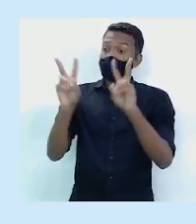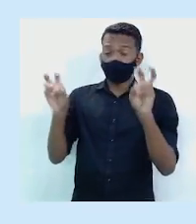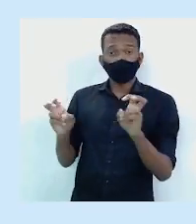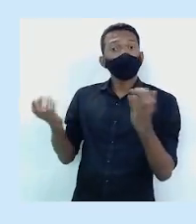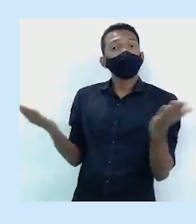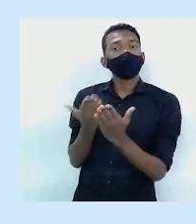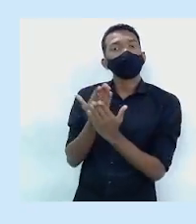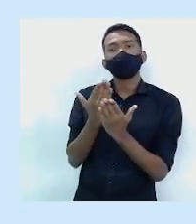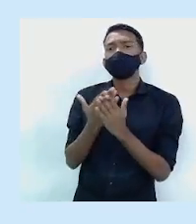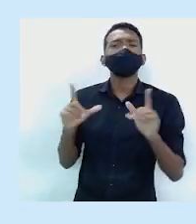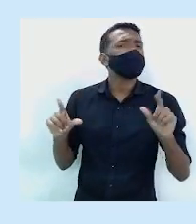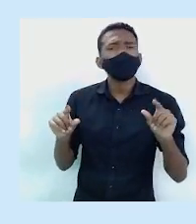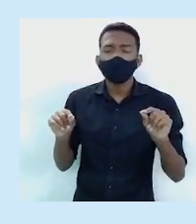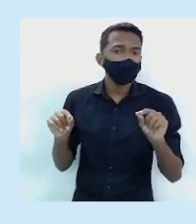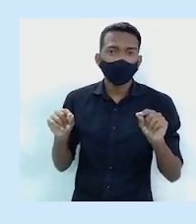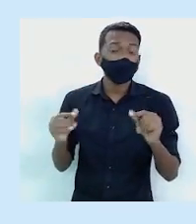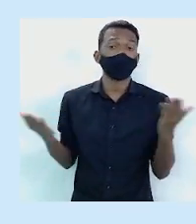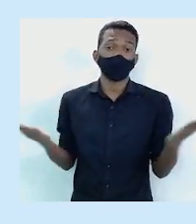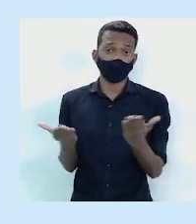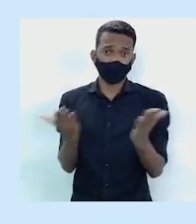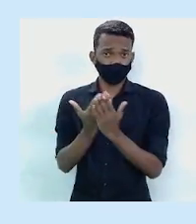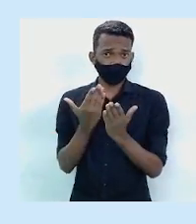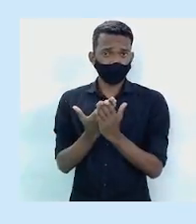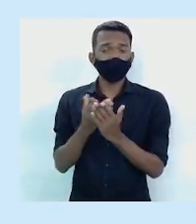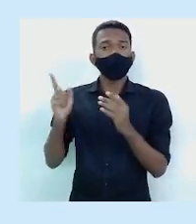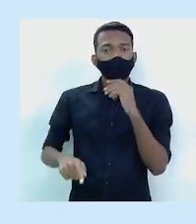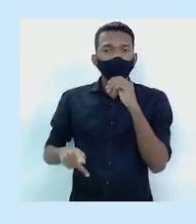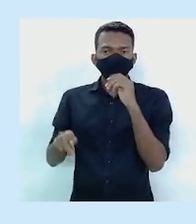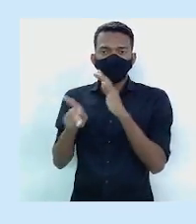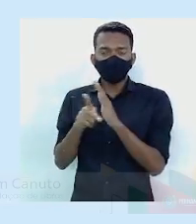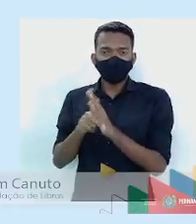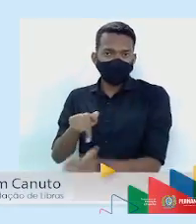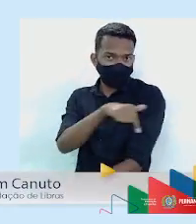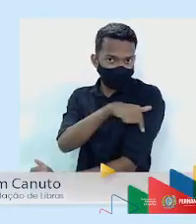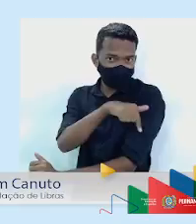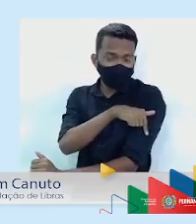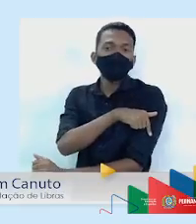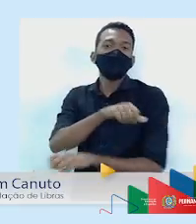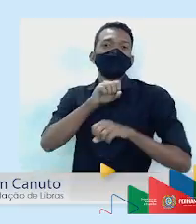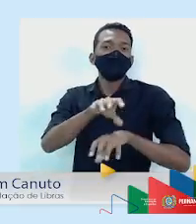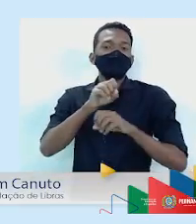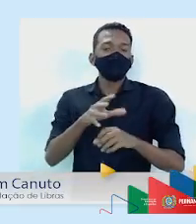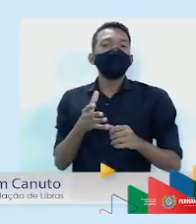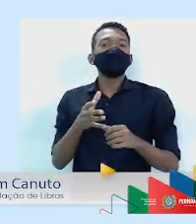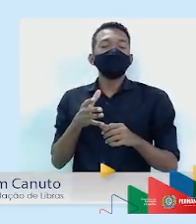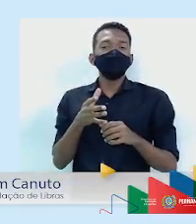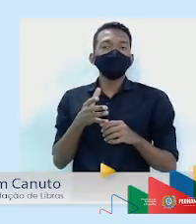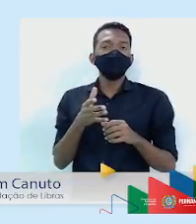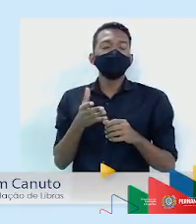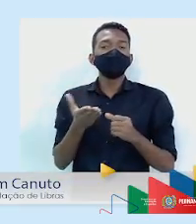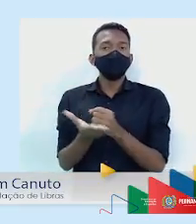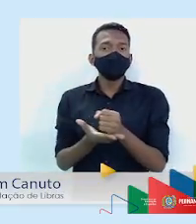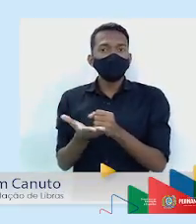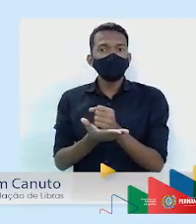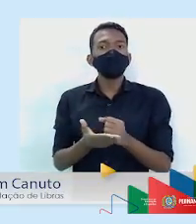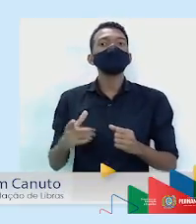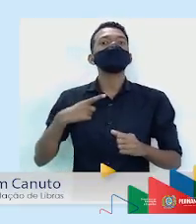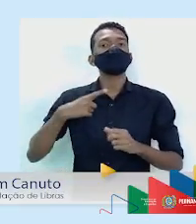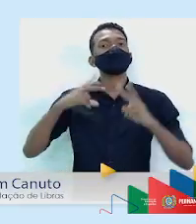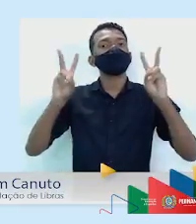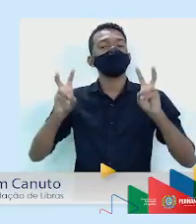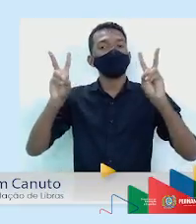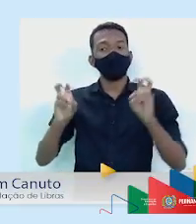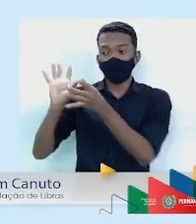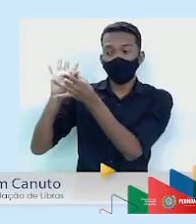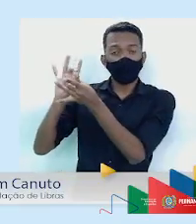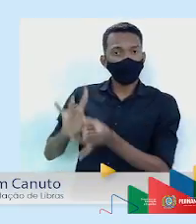hoje. Na aula de hoje, aula do 7º ano do ensino fundamental, temos como tema o